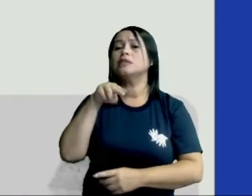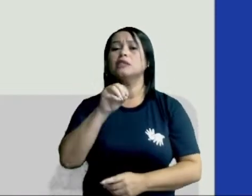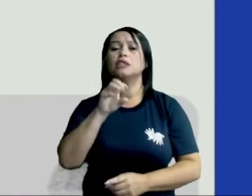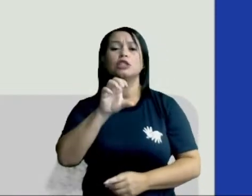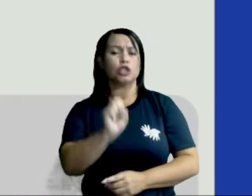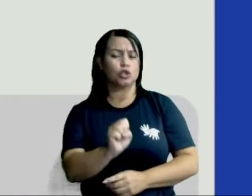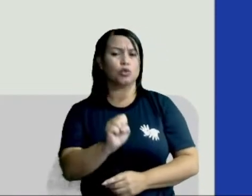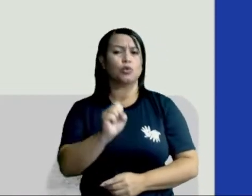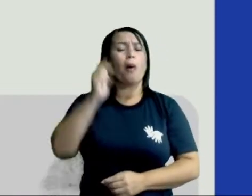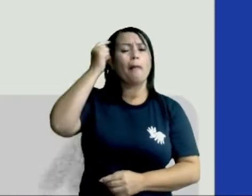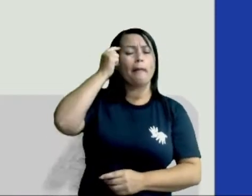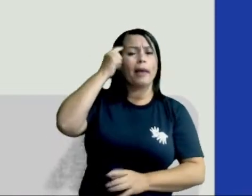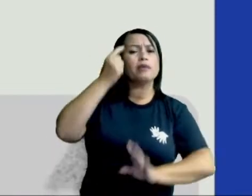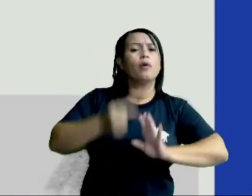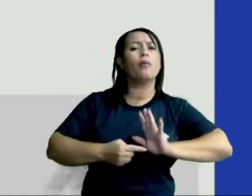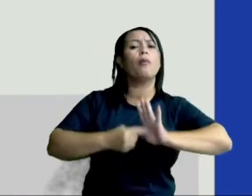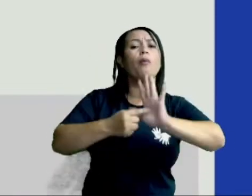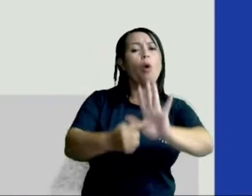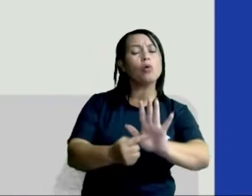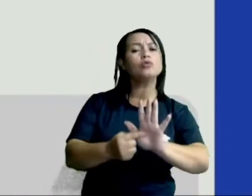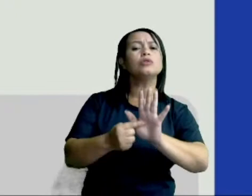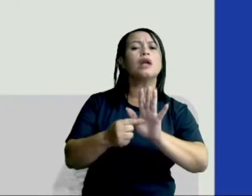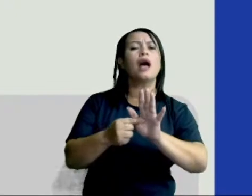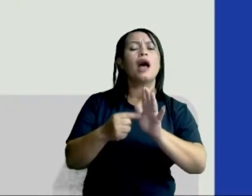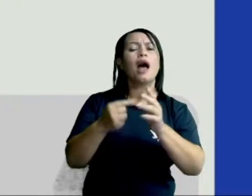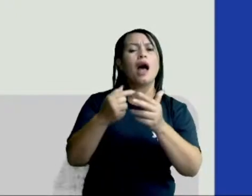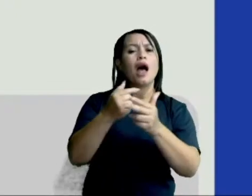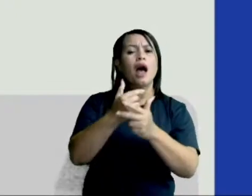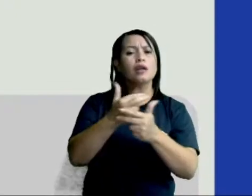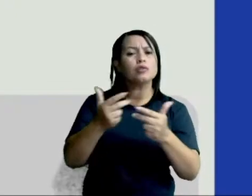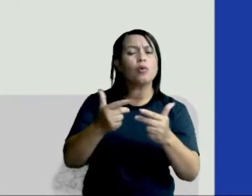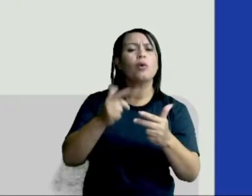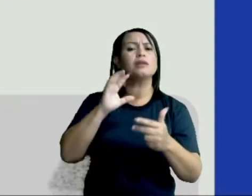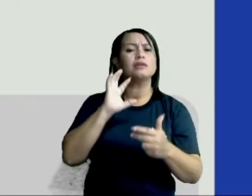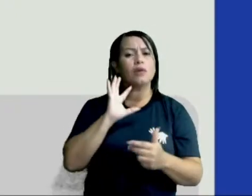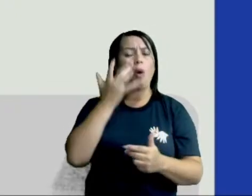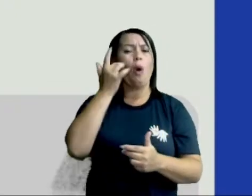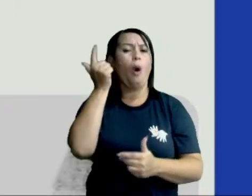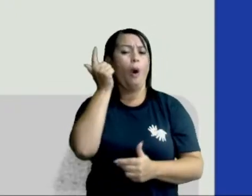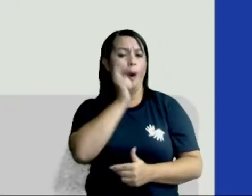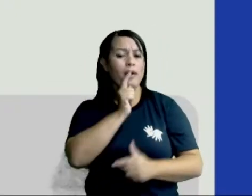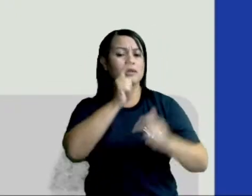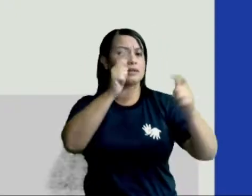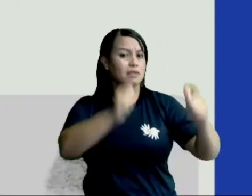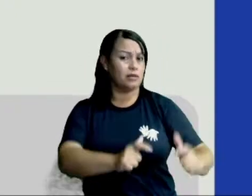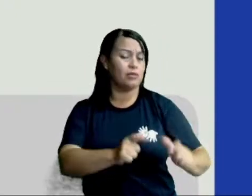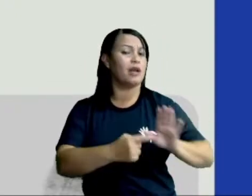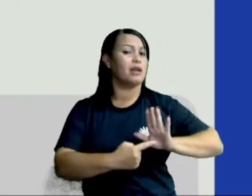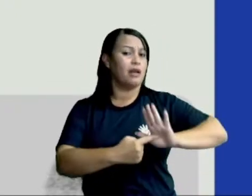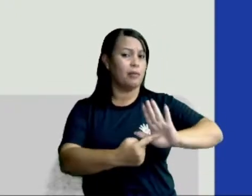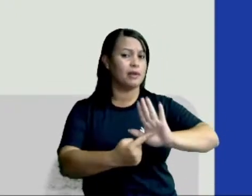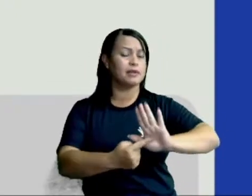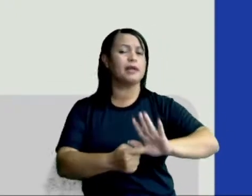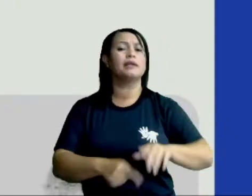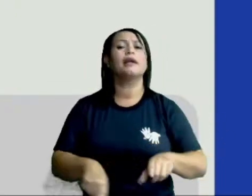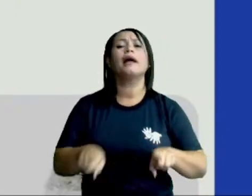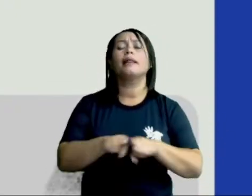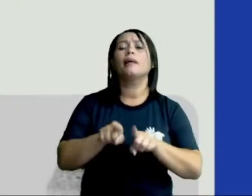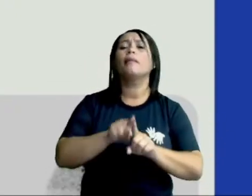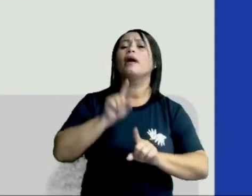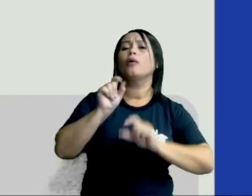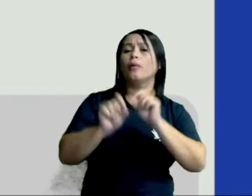eles vão mostrar os feitos daquele lugar a que ele representa